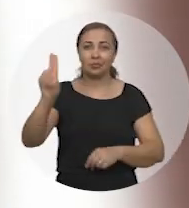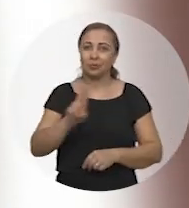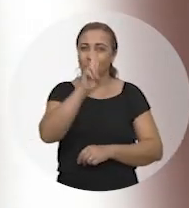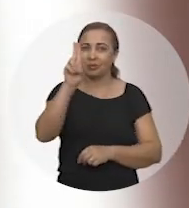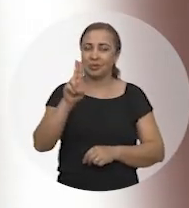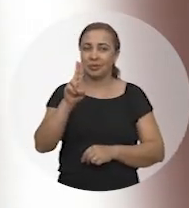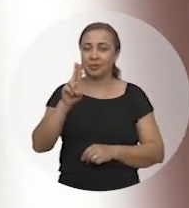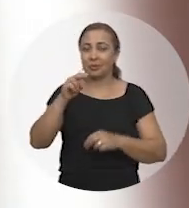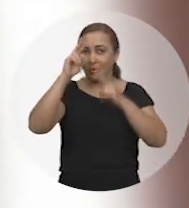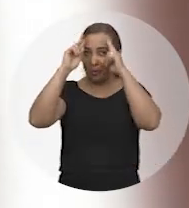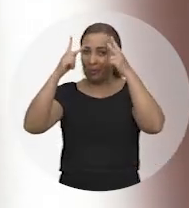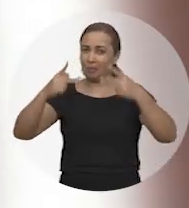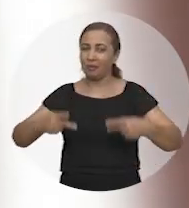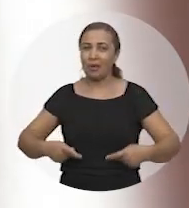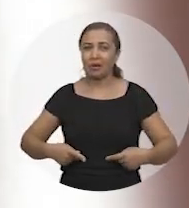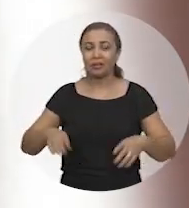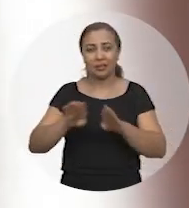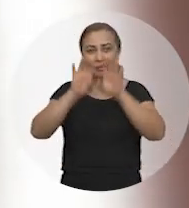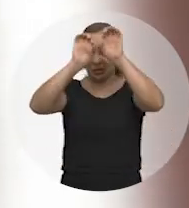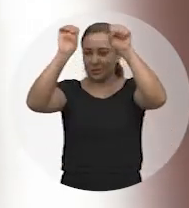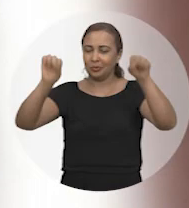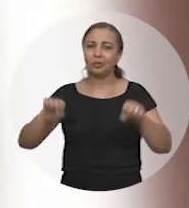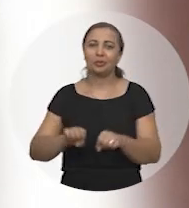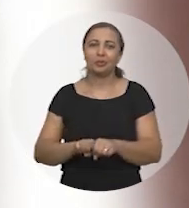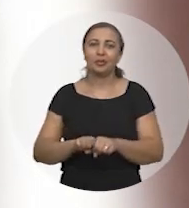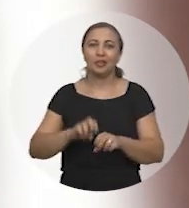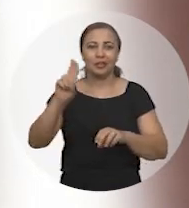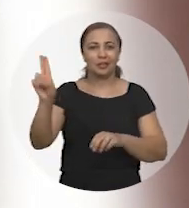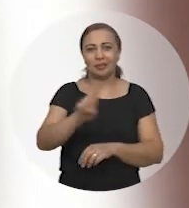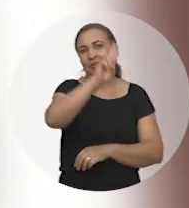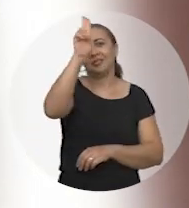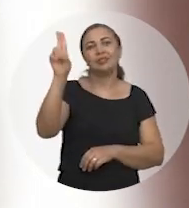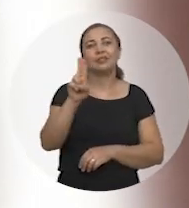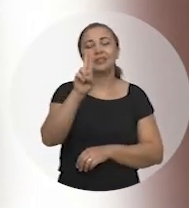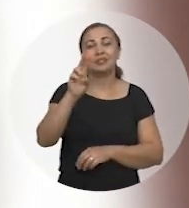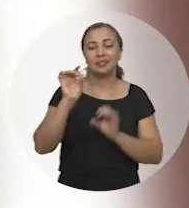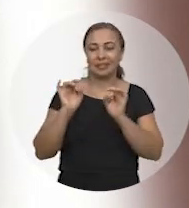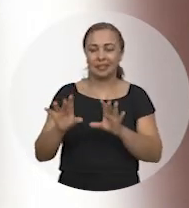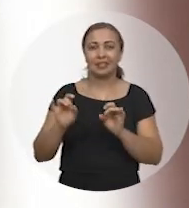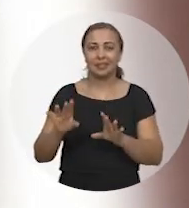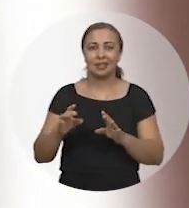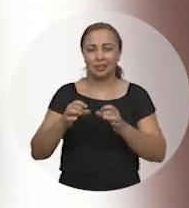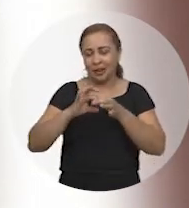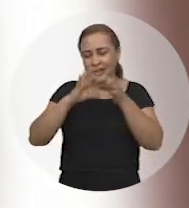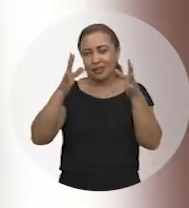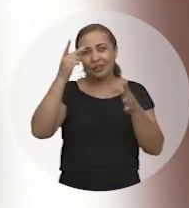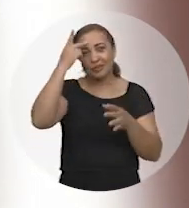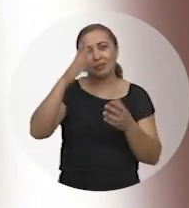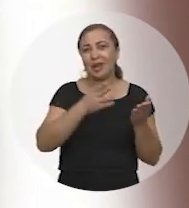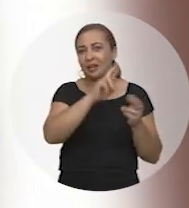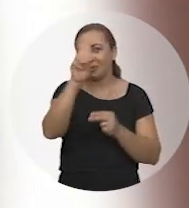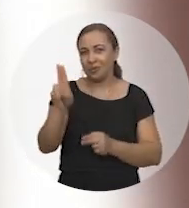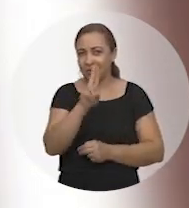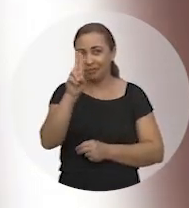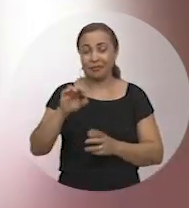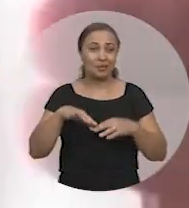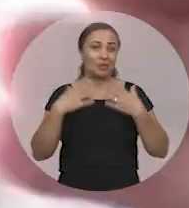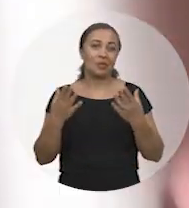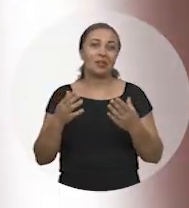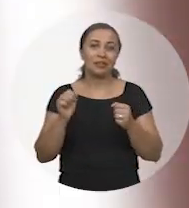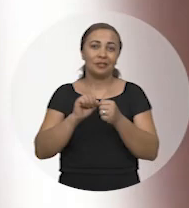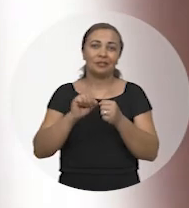uesb utilizando recursos humanos da uesb como também em infraestrutura tudo aquilo que é Universidade é deixa à disposição